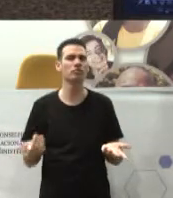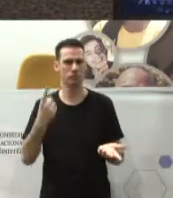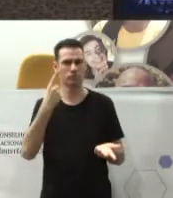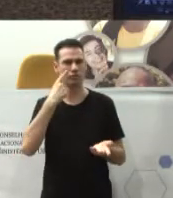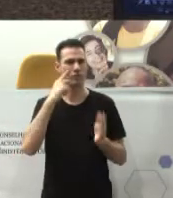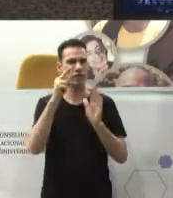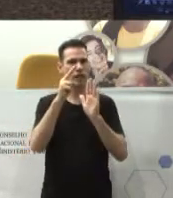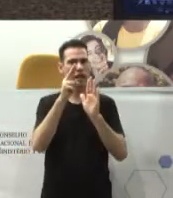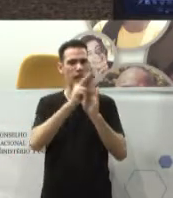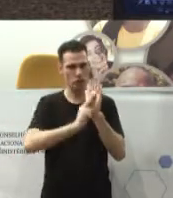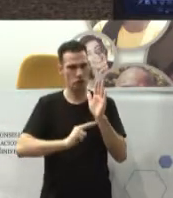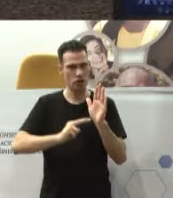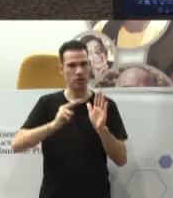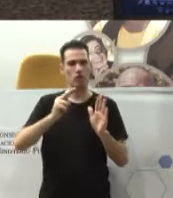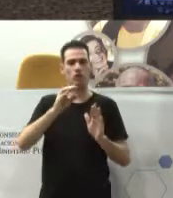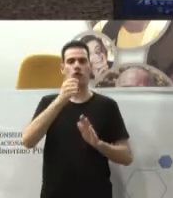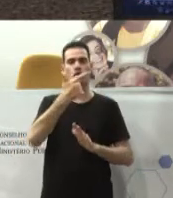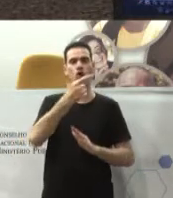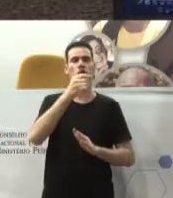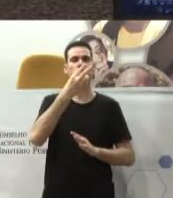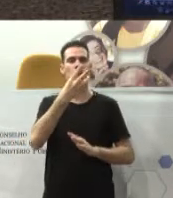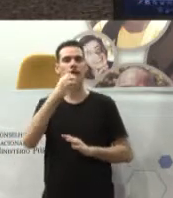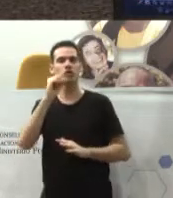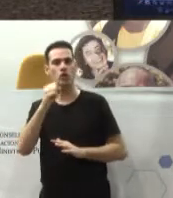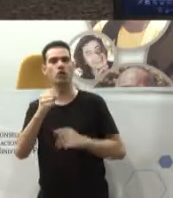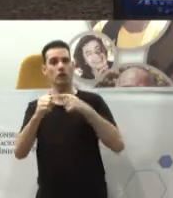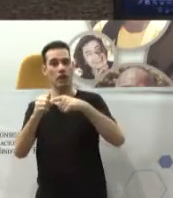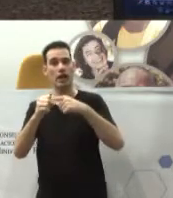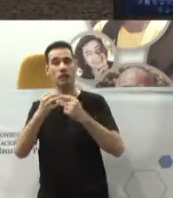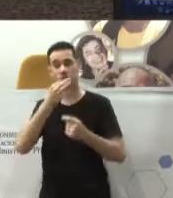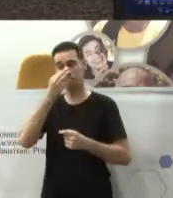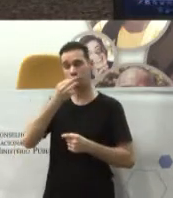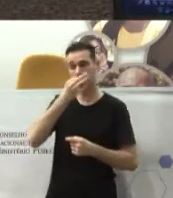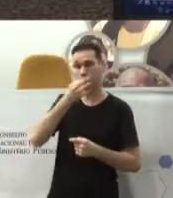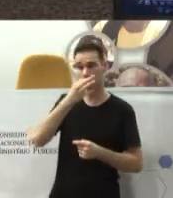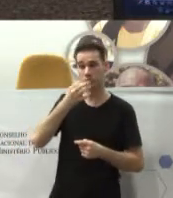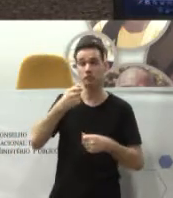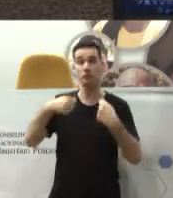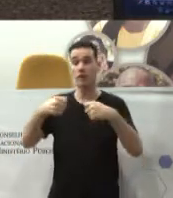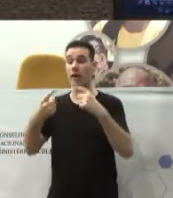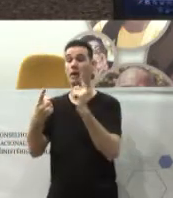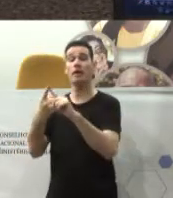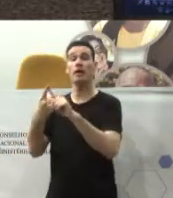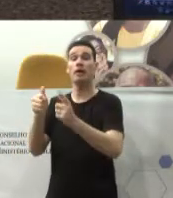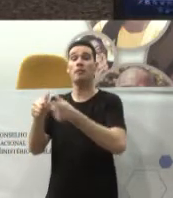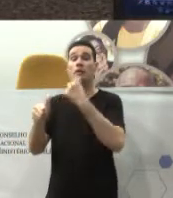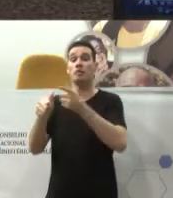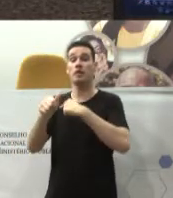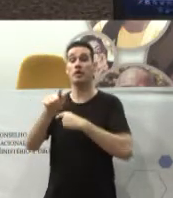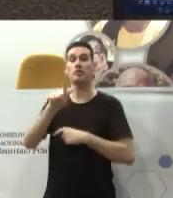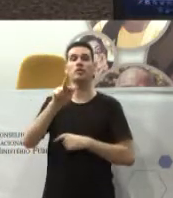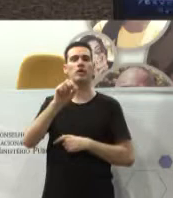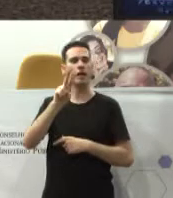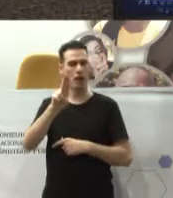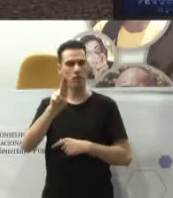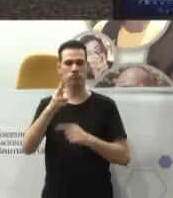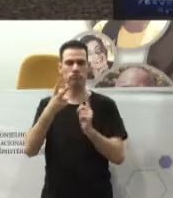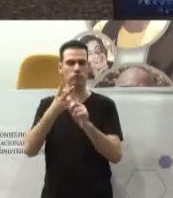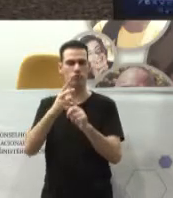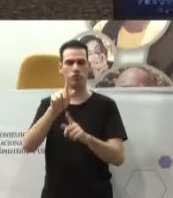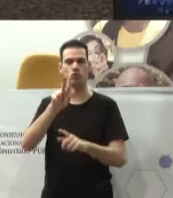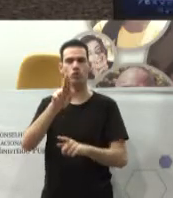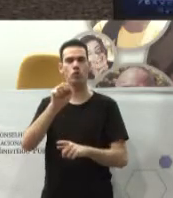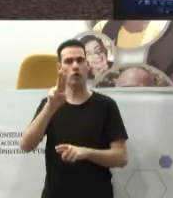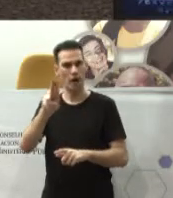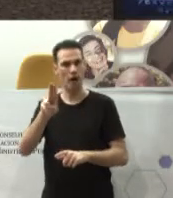resolução 238, o CNJ recomenda especialização de primeiro e segundo grau. Discutimos isso na